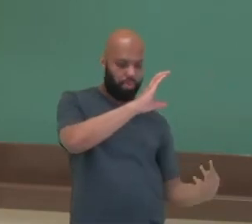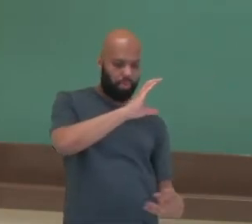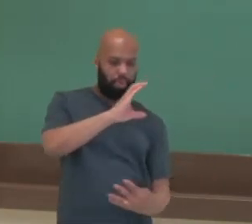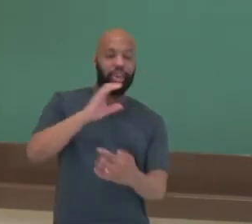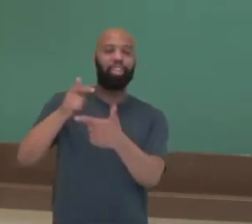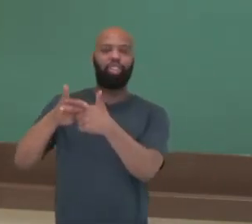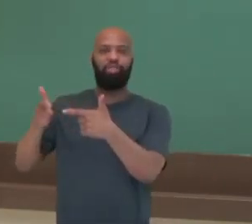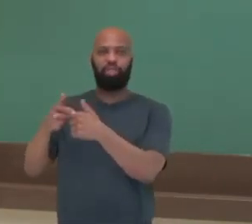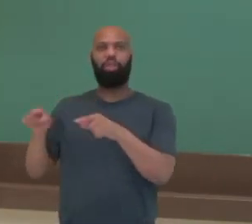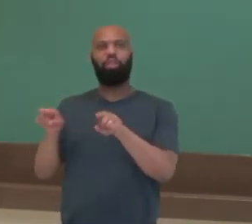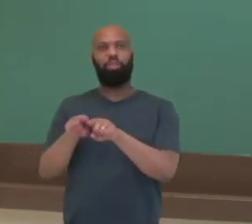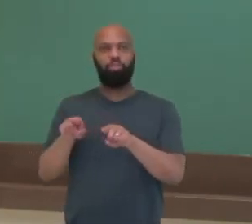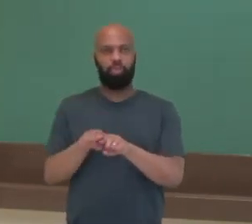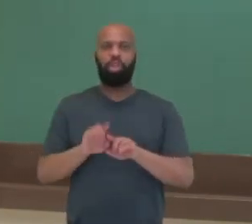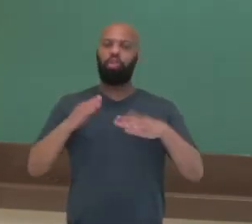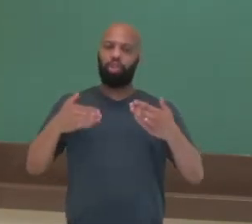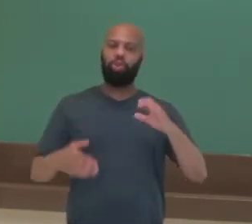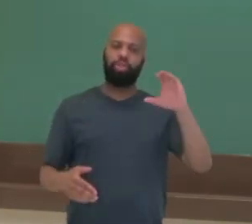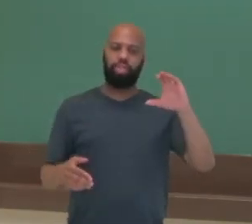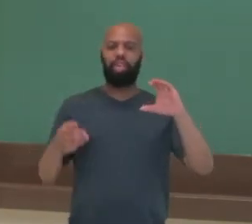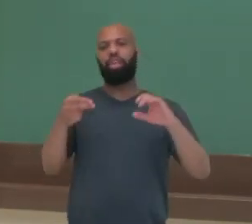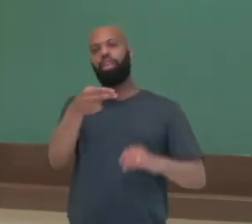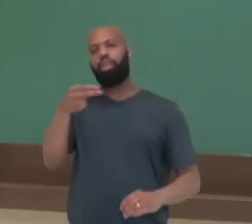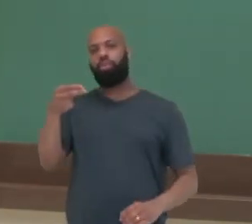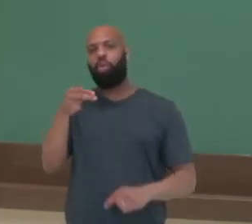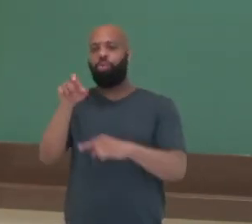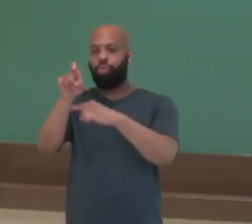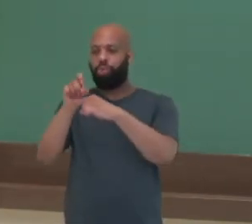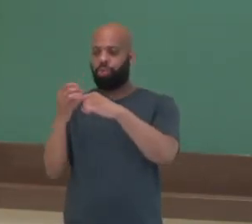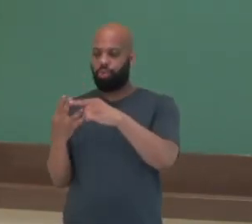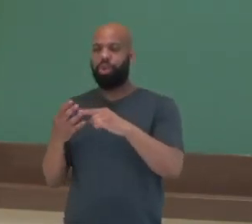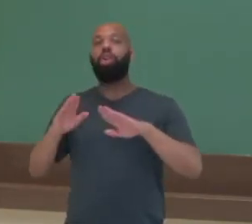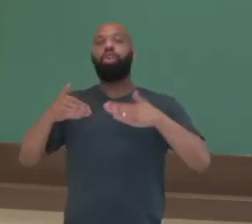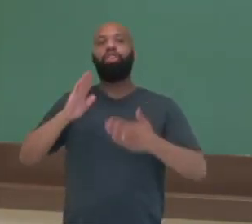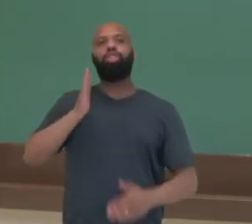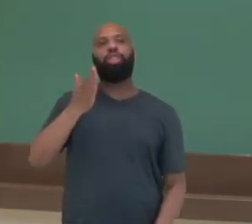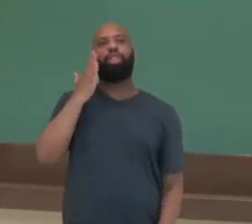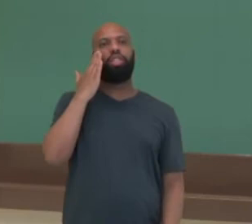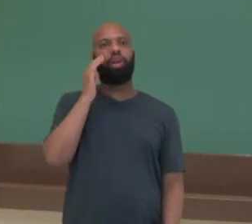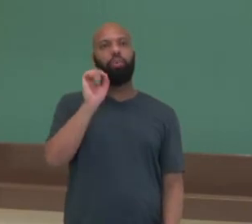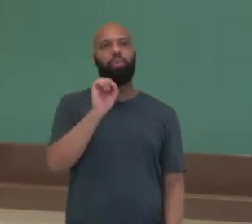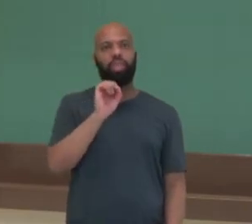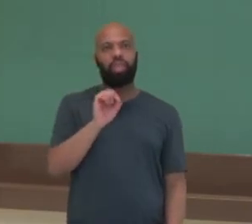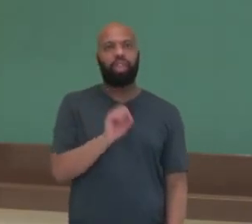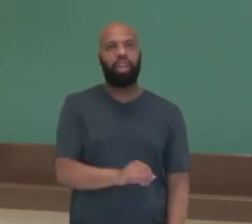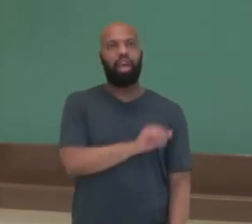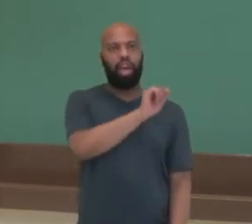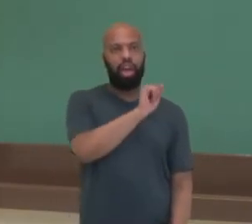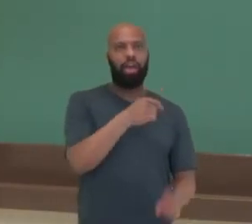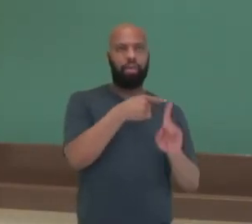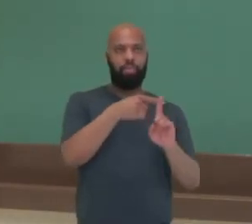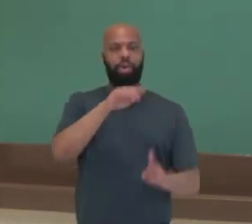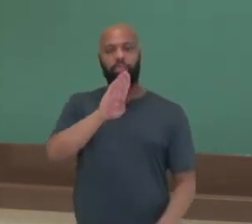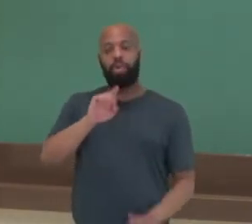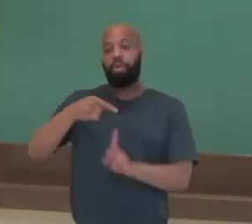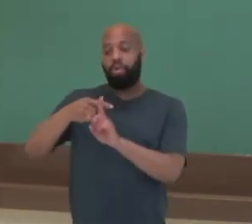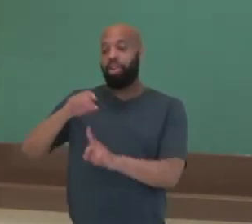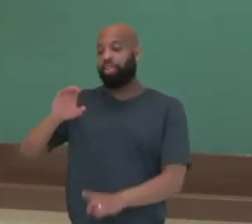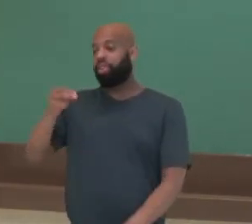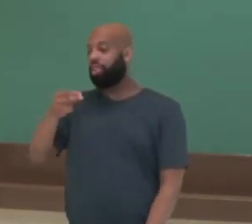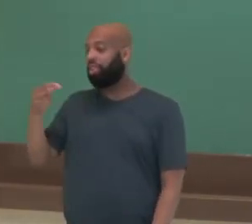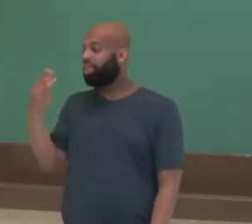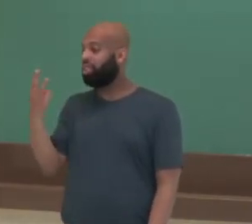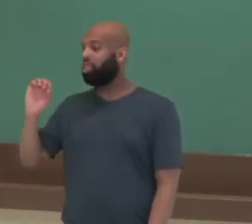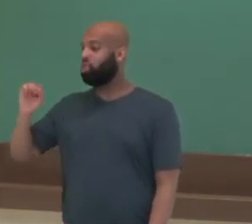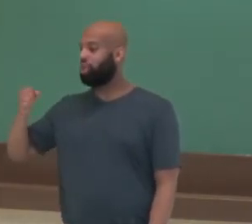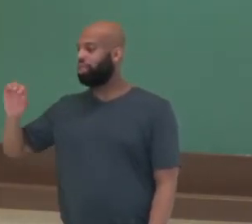bem? Na sequência, a gente já sabe que A mais B mais C é igual a 380. Só que,